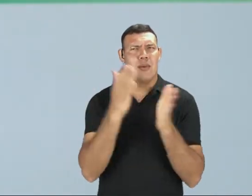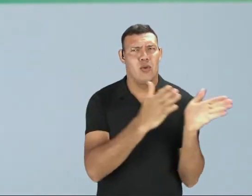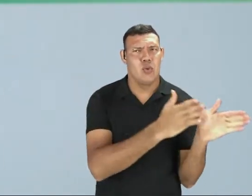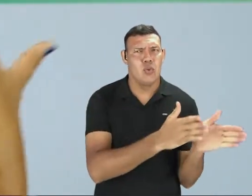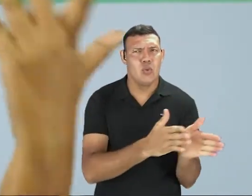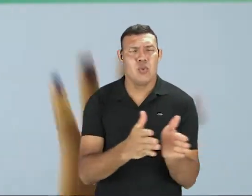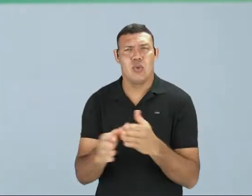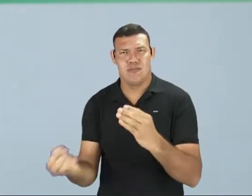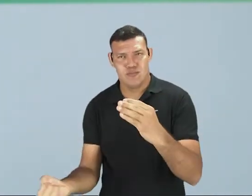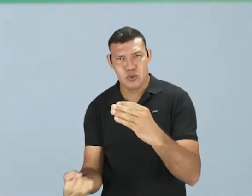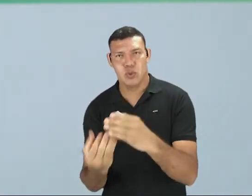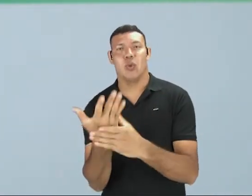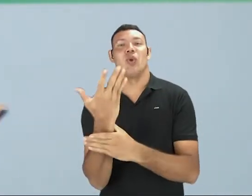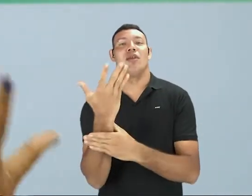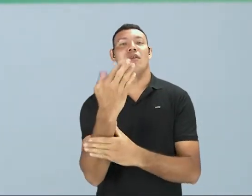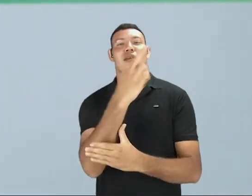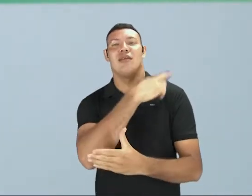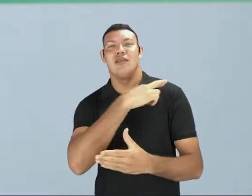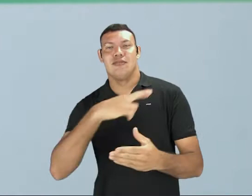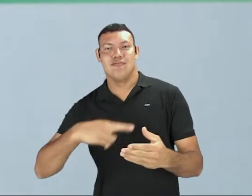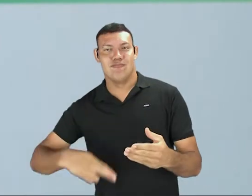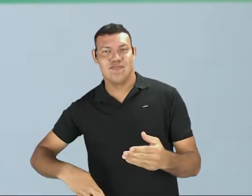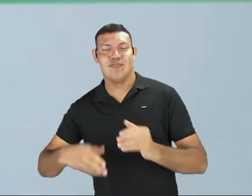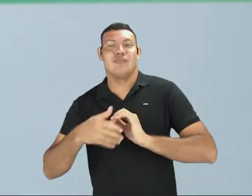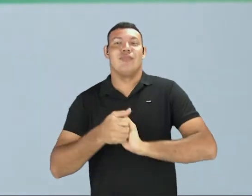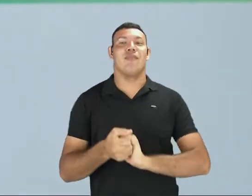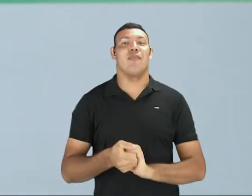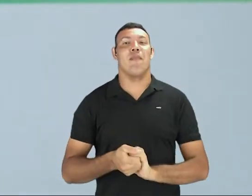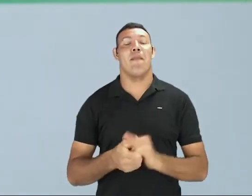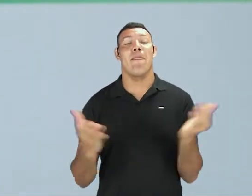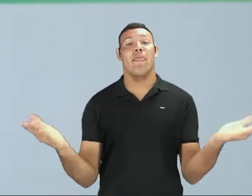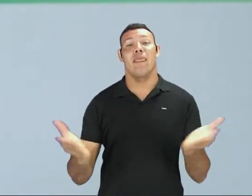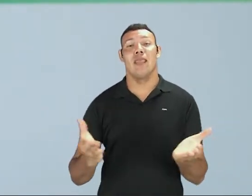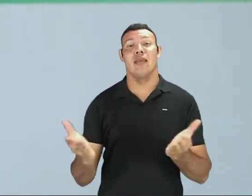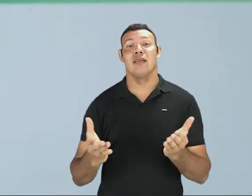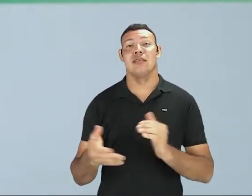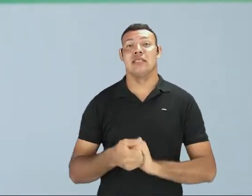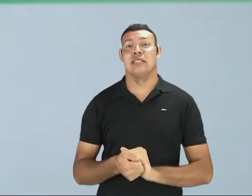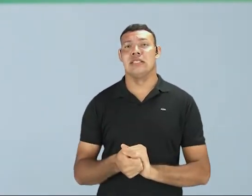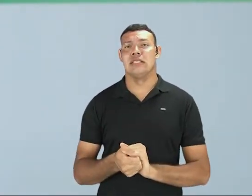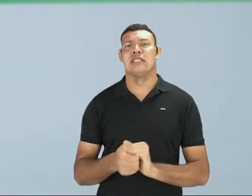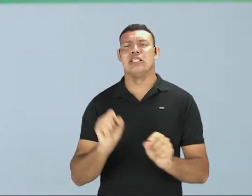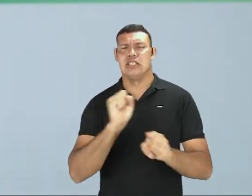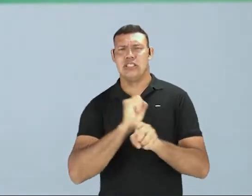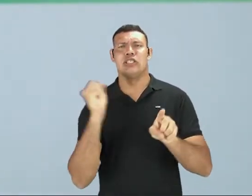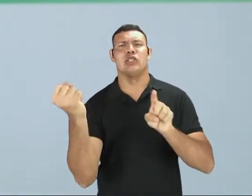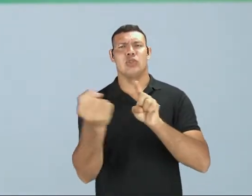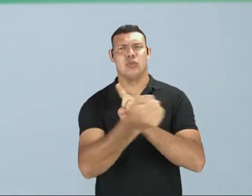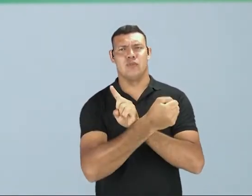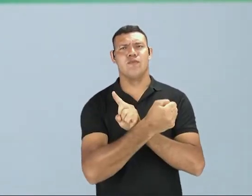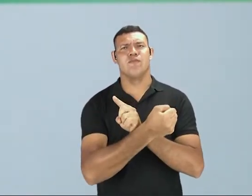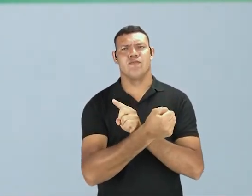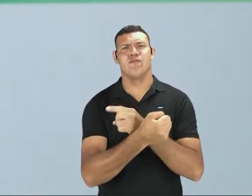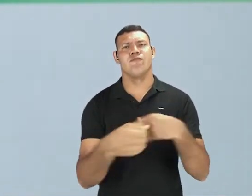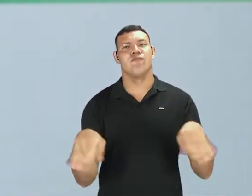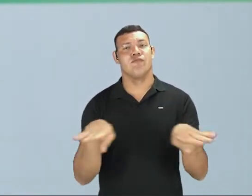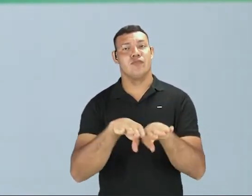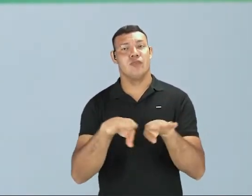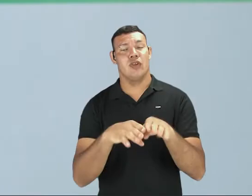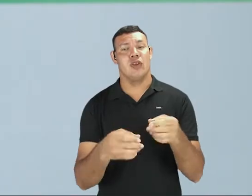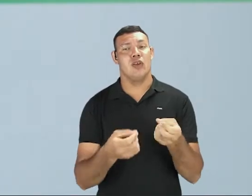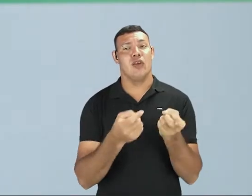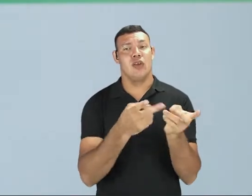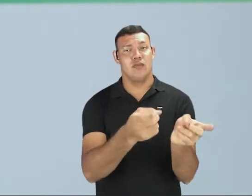processo de implementação, né, de instauração da República, e agora sobre um pouco a sociedade e os produtos econômicos